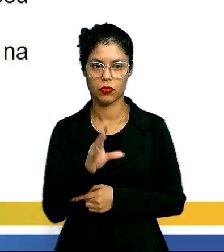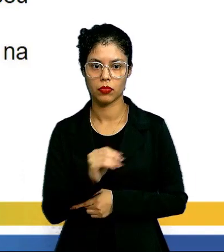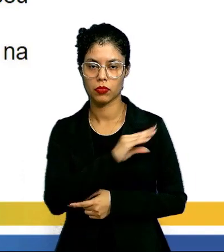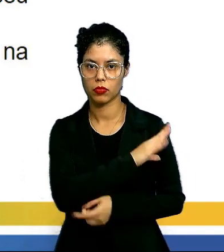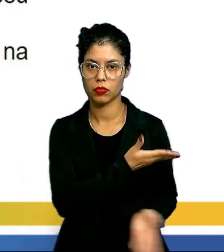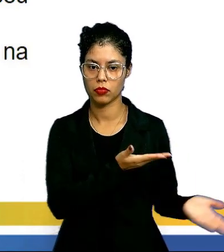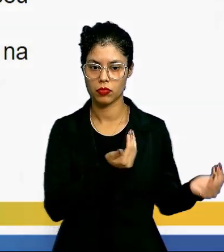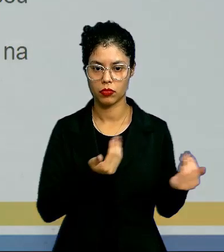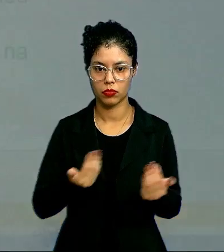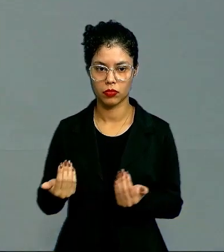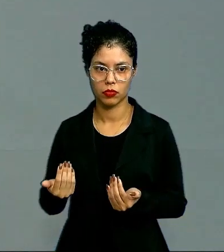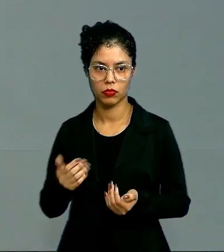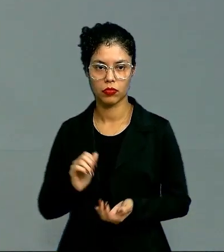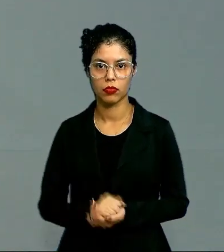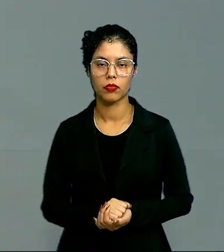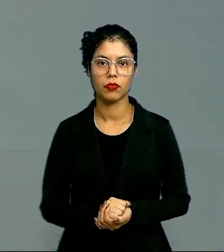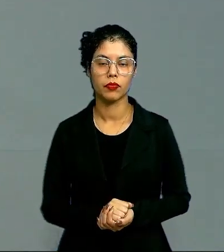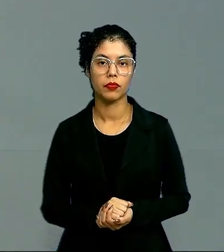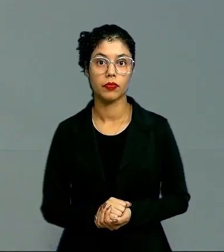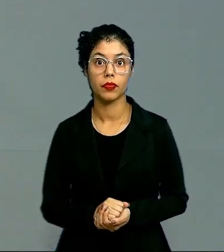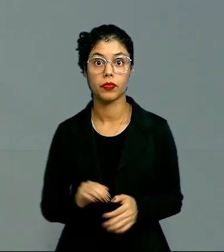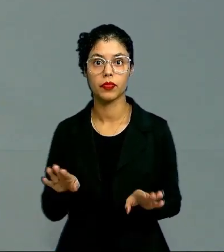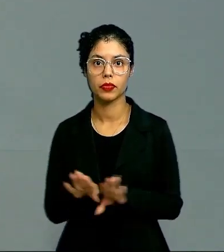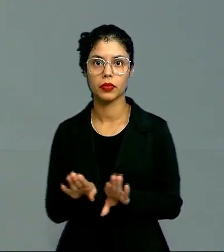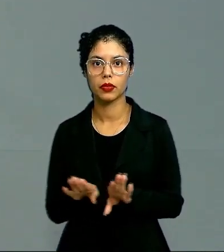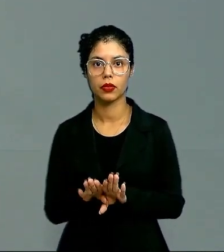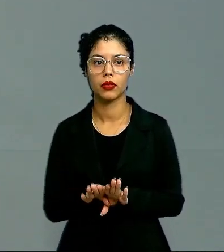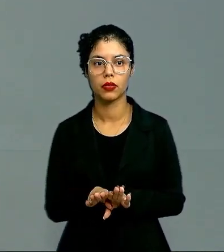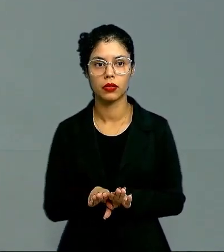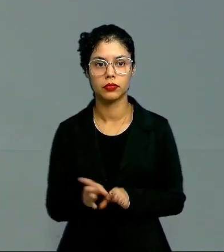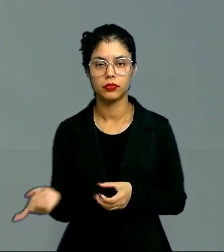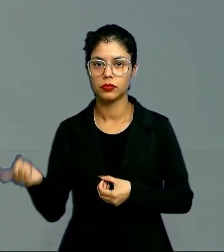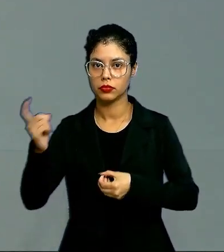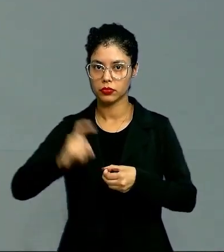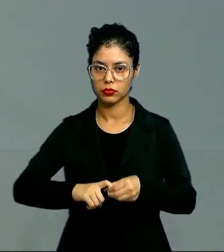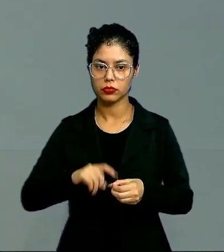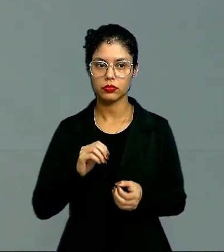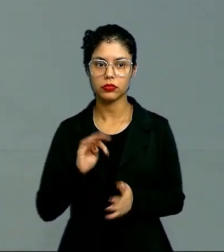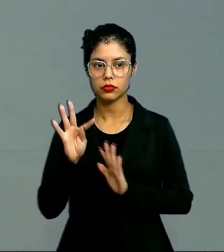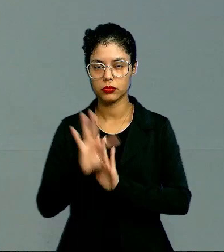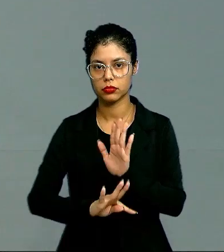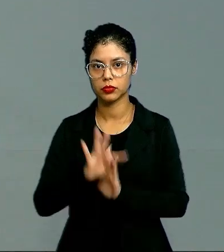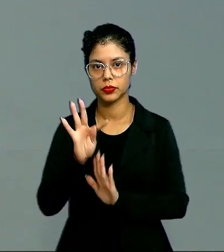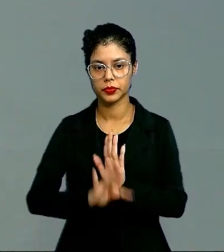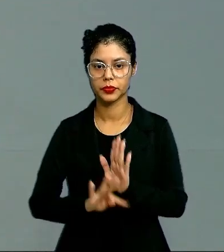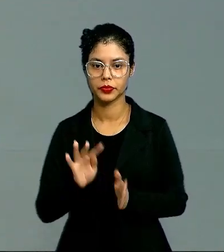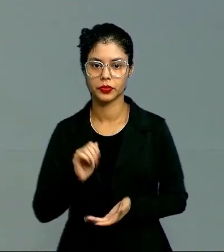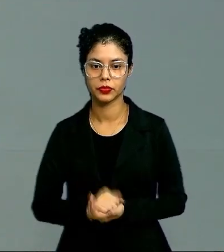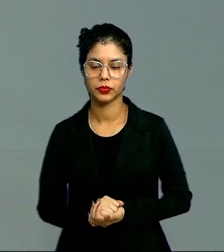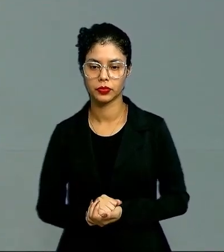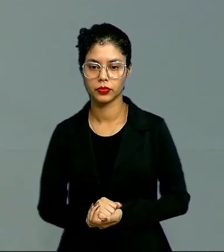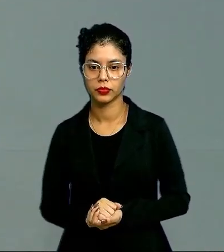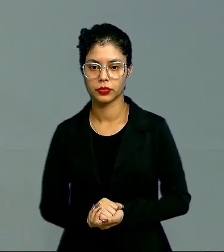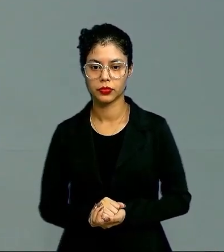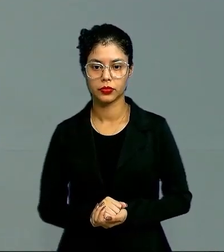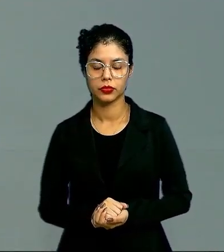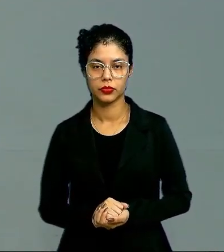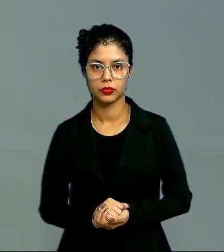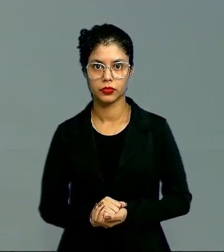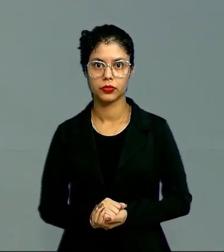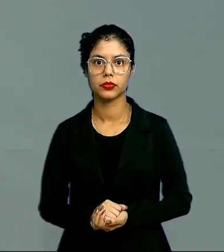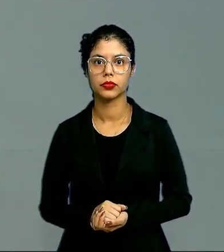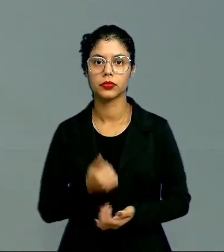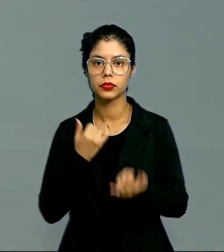e a jovialidade. Se você parar para observar e voltar no texto, essa expressão ela está tal qual está no